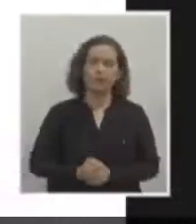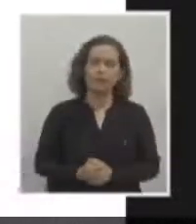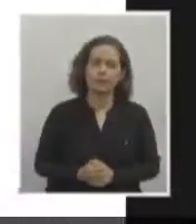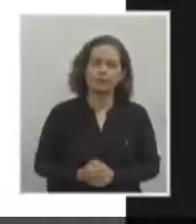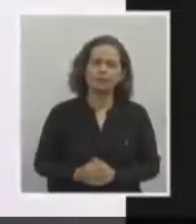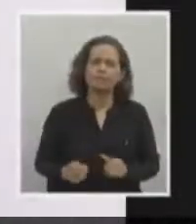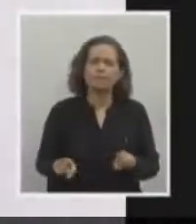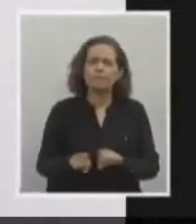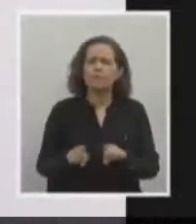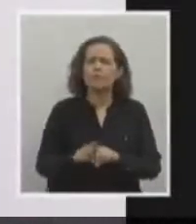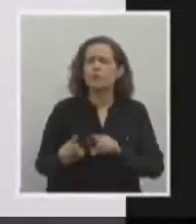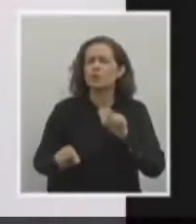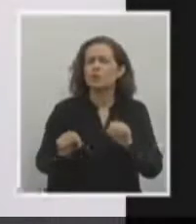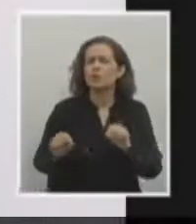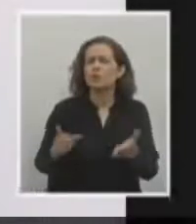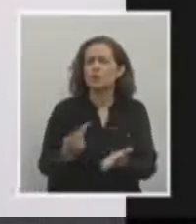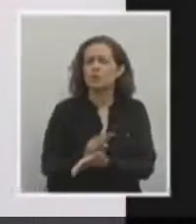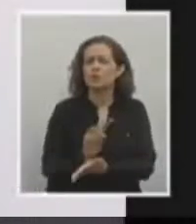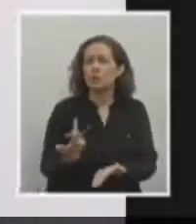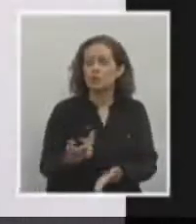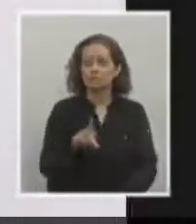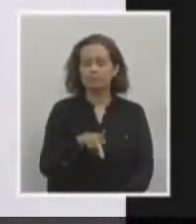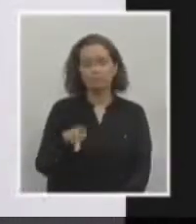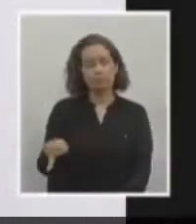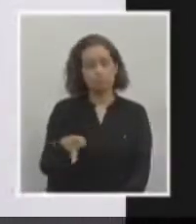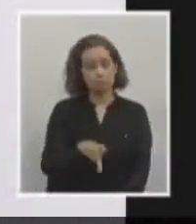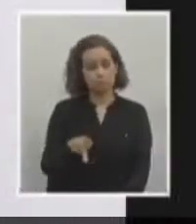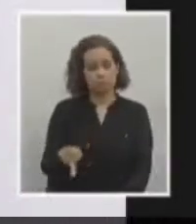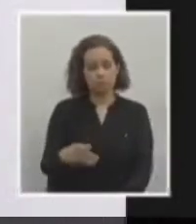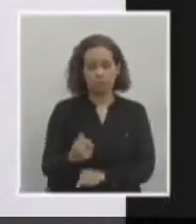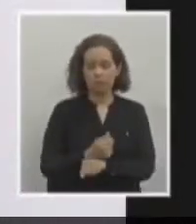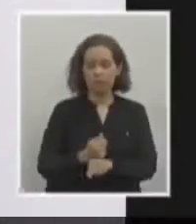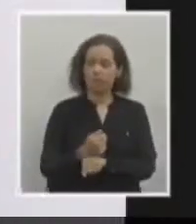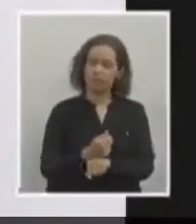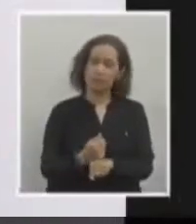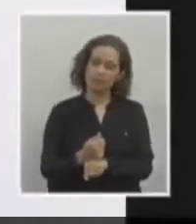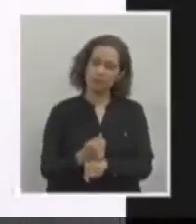acontece? Esses professores que...